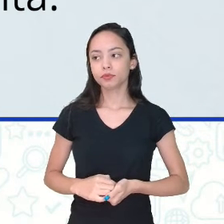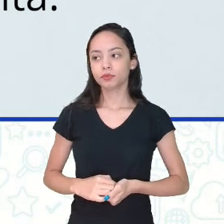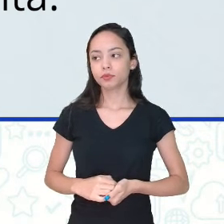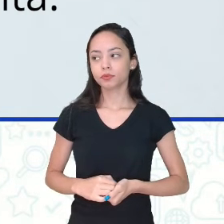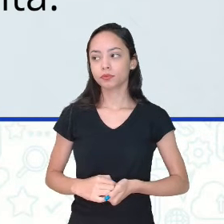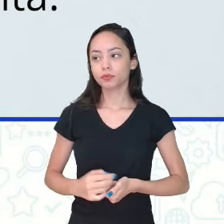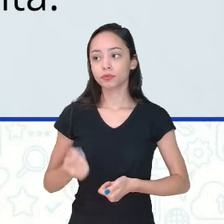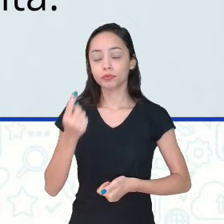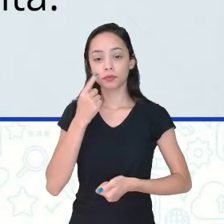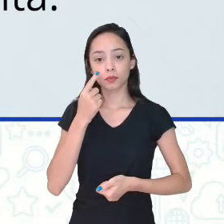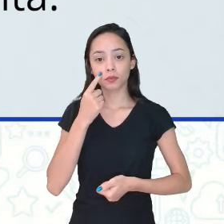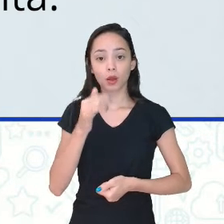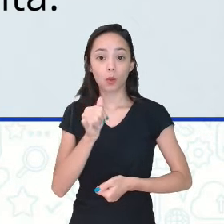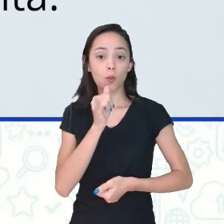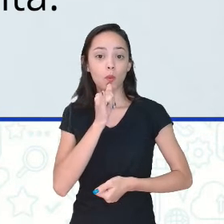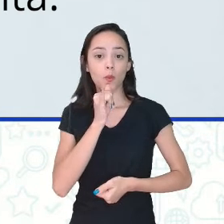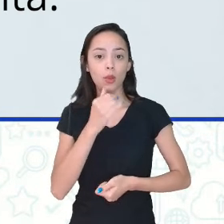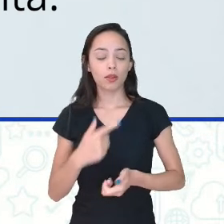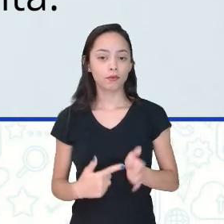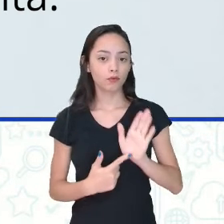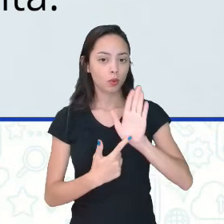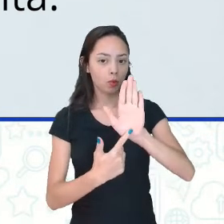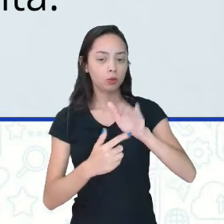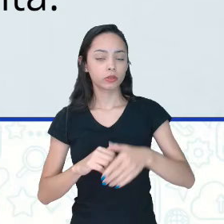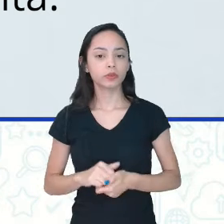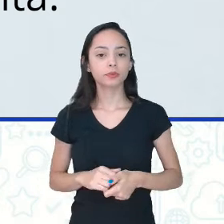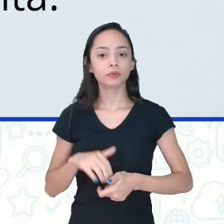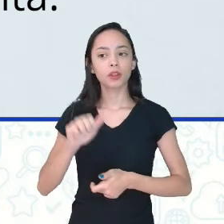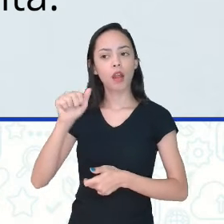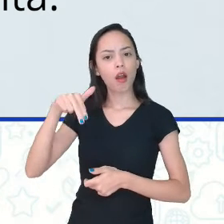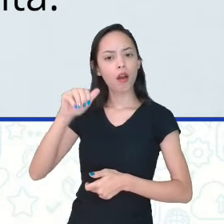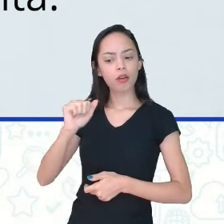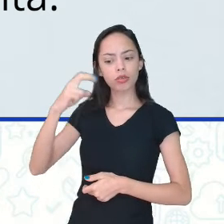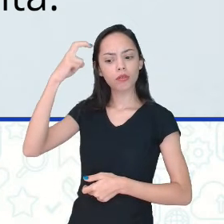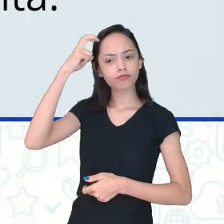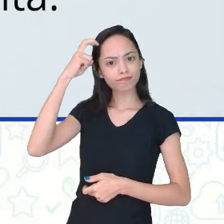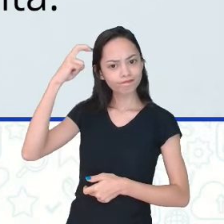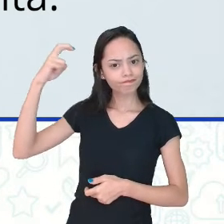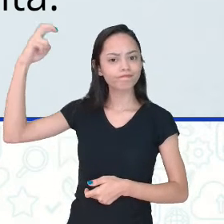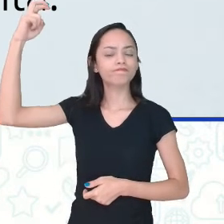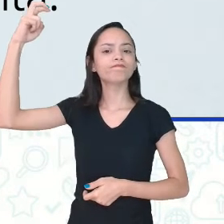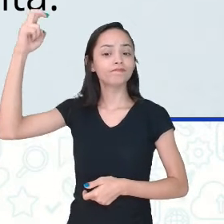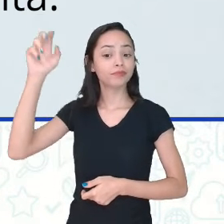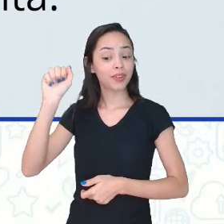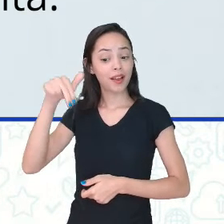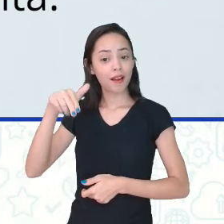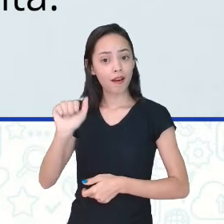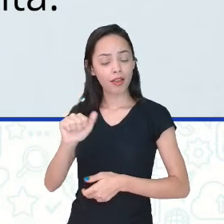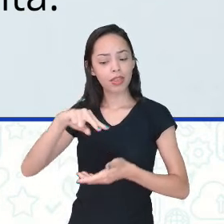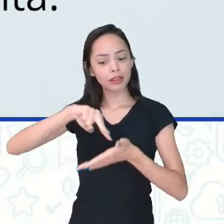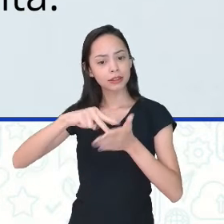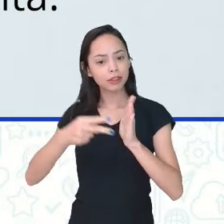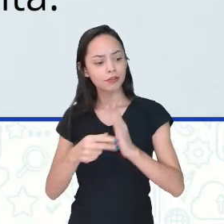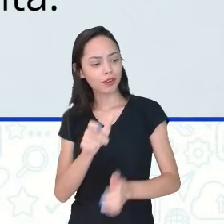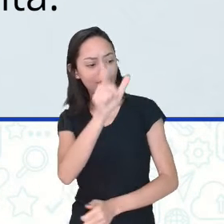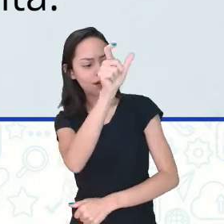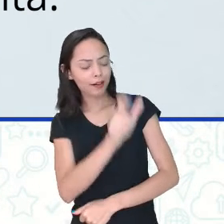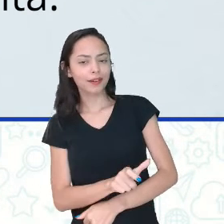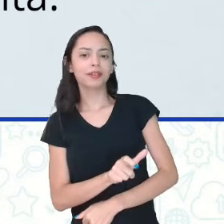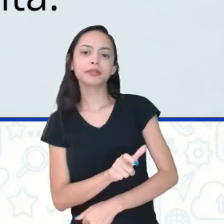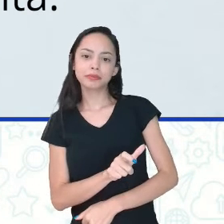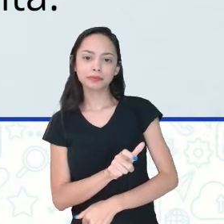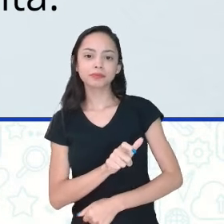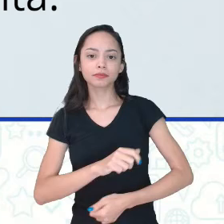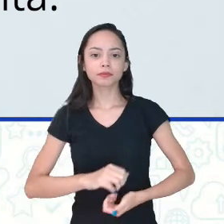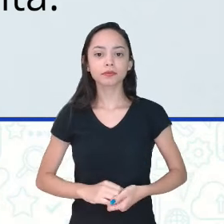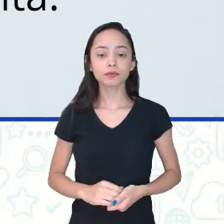saber aqui os exemplos. Ana é super inteligente. É o nome de alguém. Ana, portanto, é um substantivo.